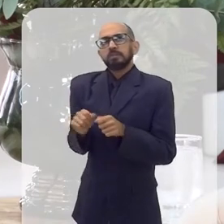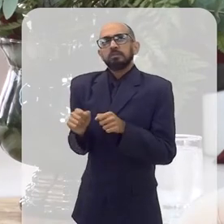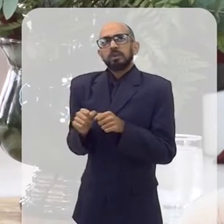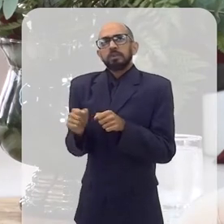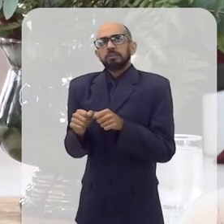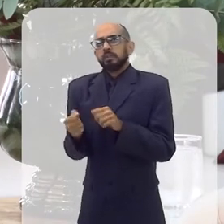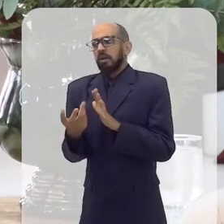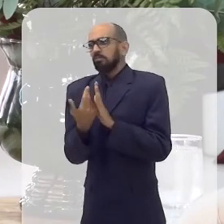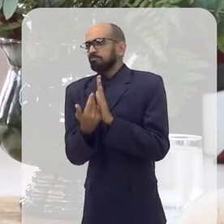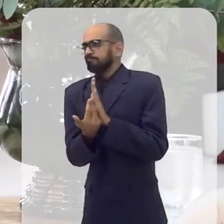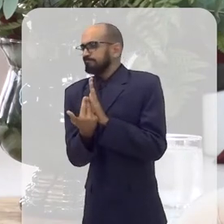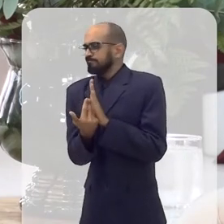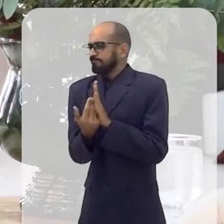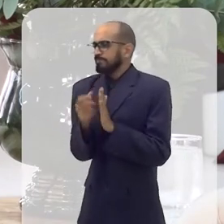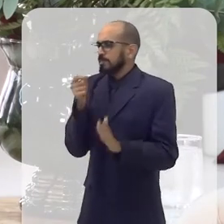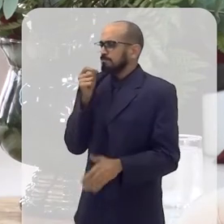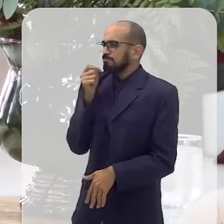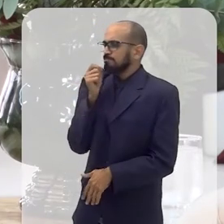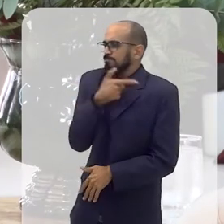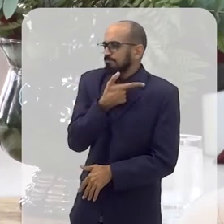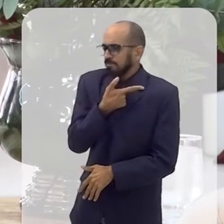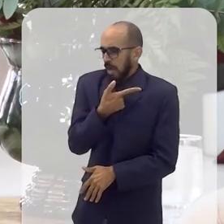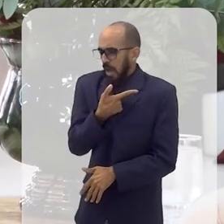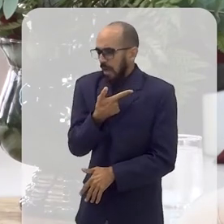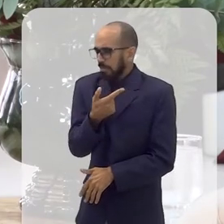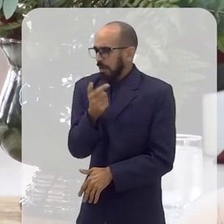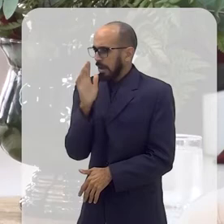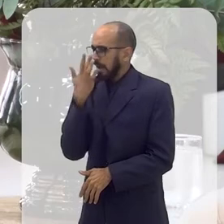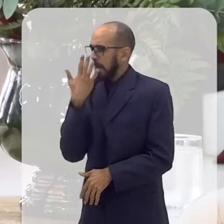para caricaturas, para comédias,